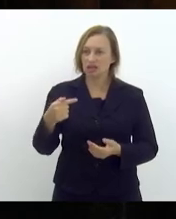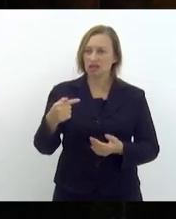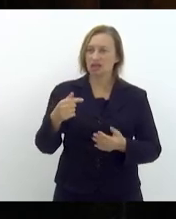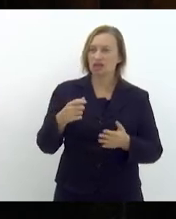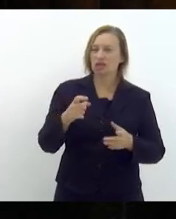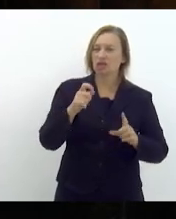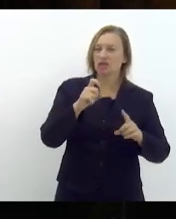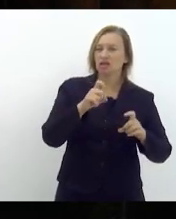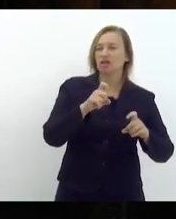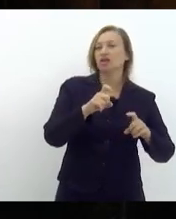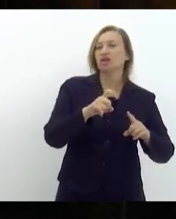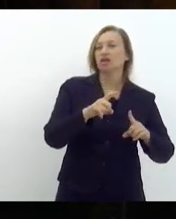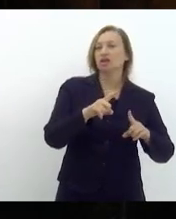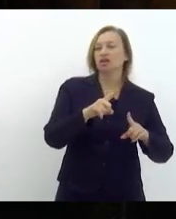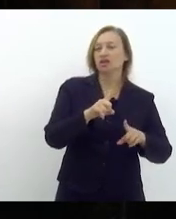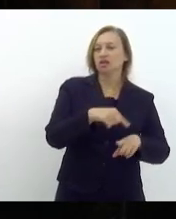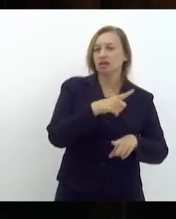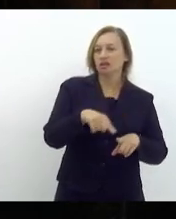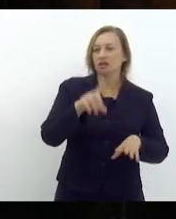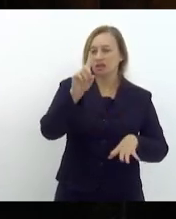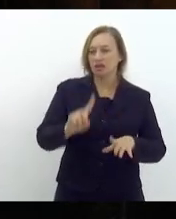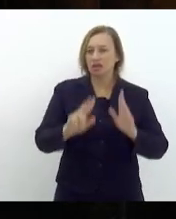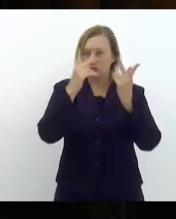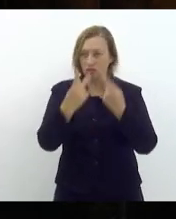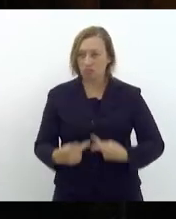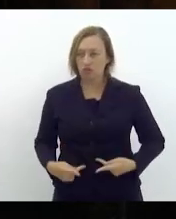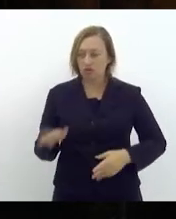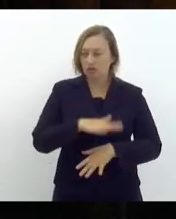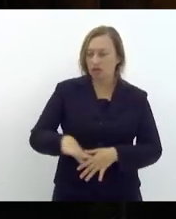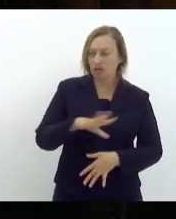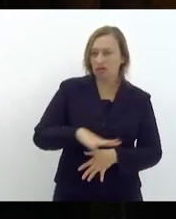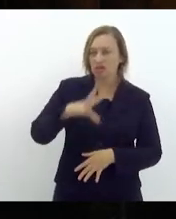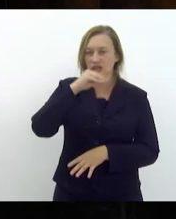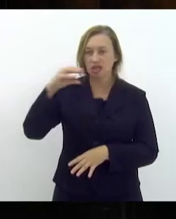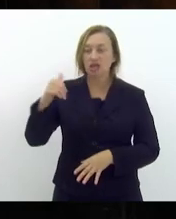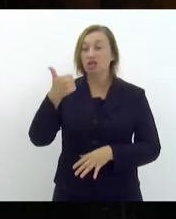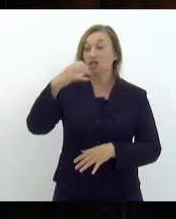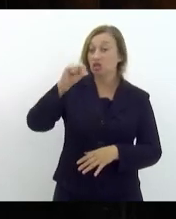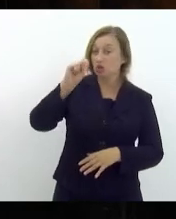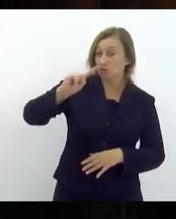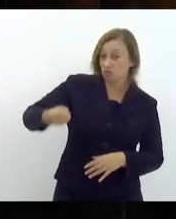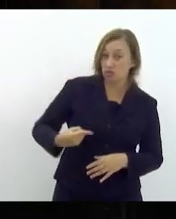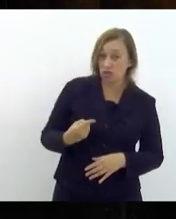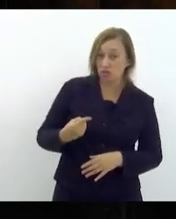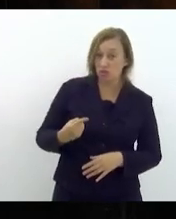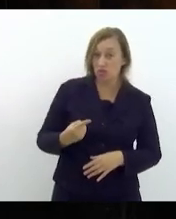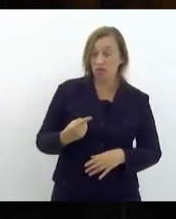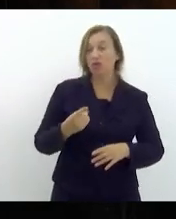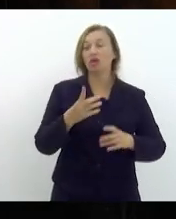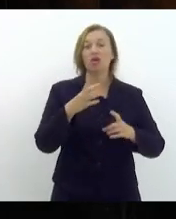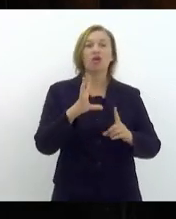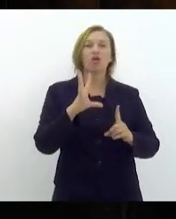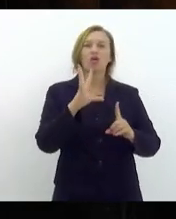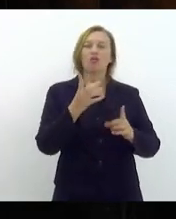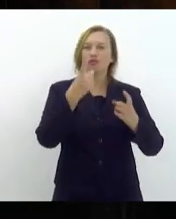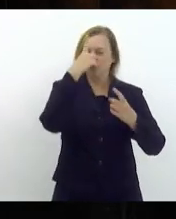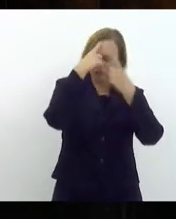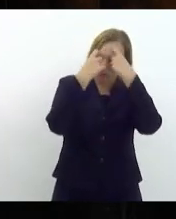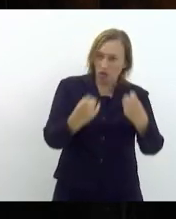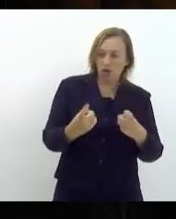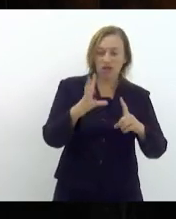Humanos da crianças e adolescentes sendo que 18.000 envolvem violências sexuais